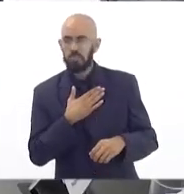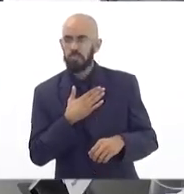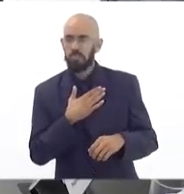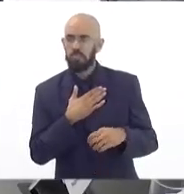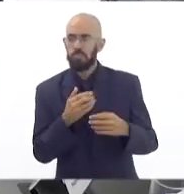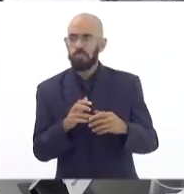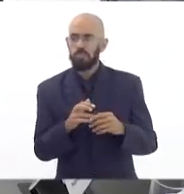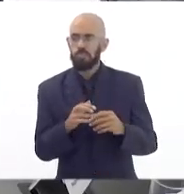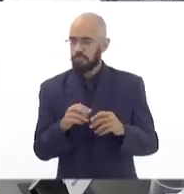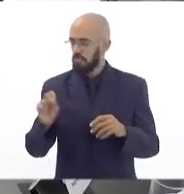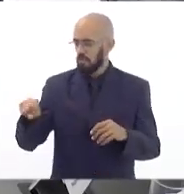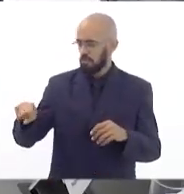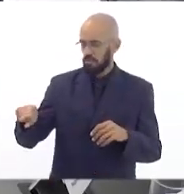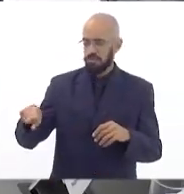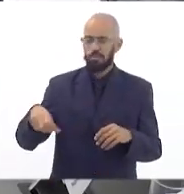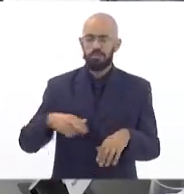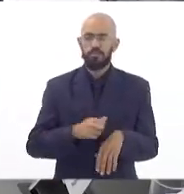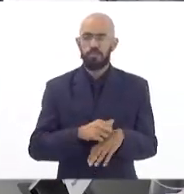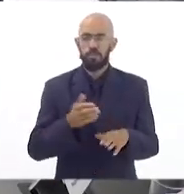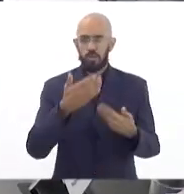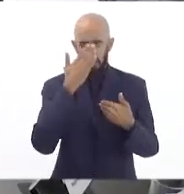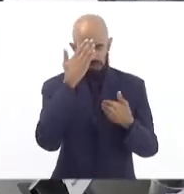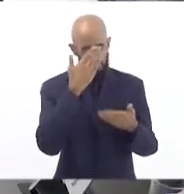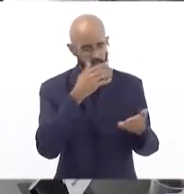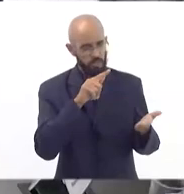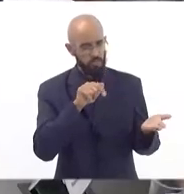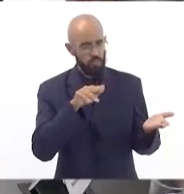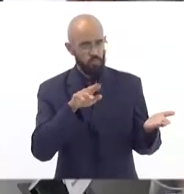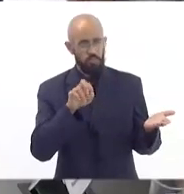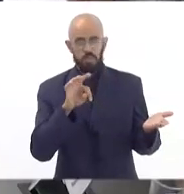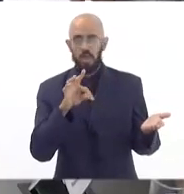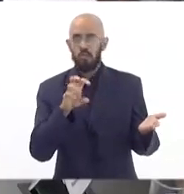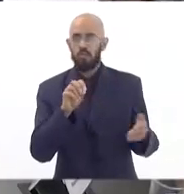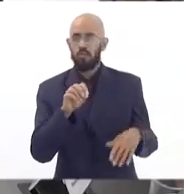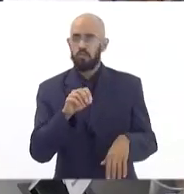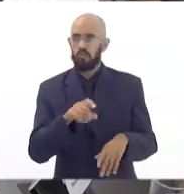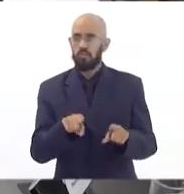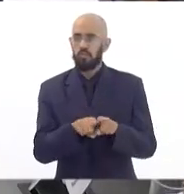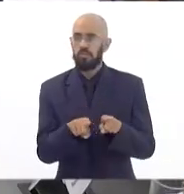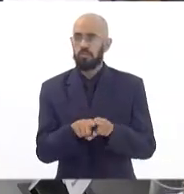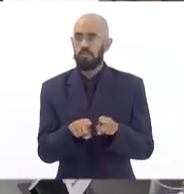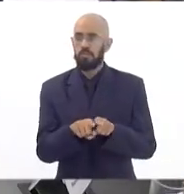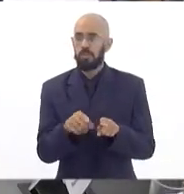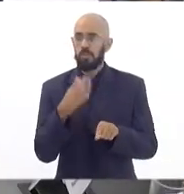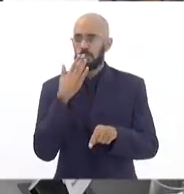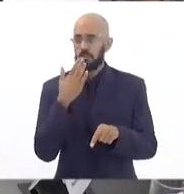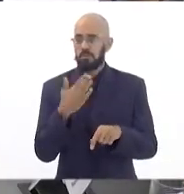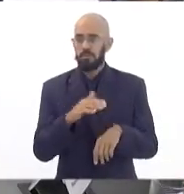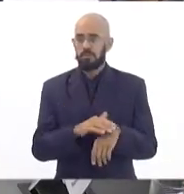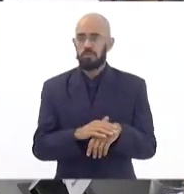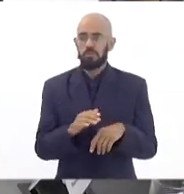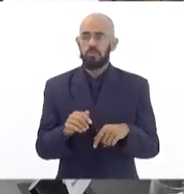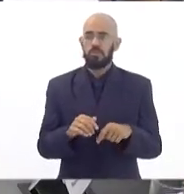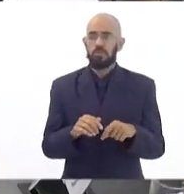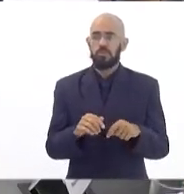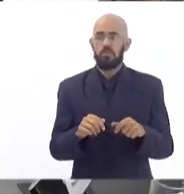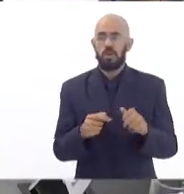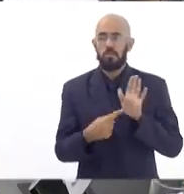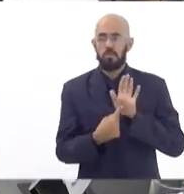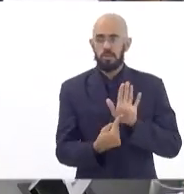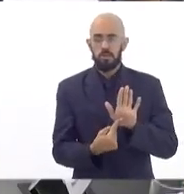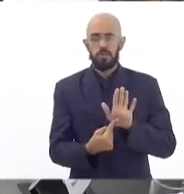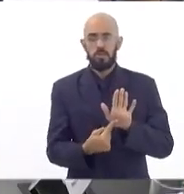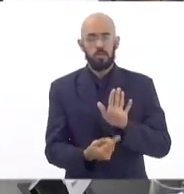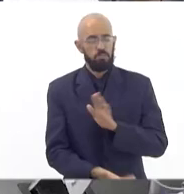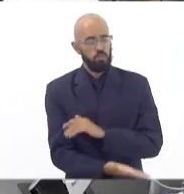do Gusttavo queria agradecer apresentação do Gustavo e a a solicitação que foi apresentada